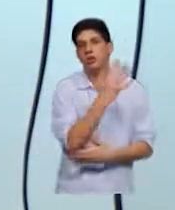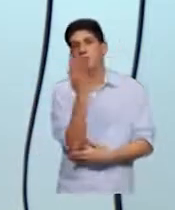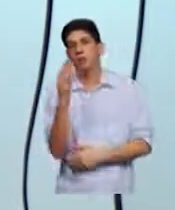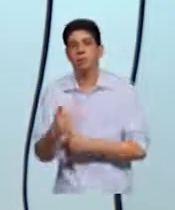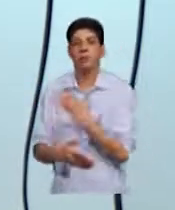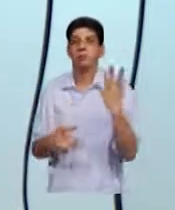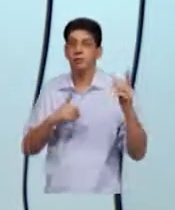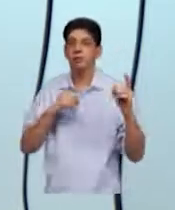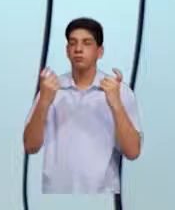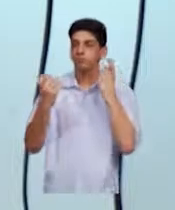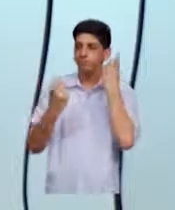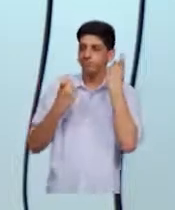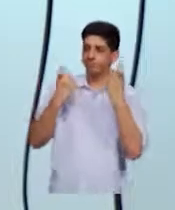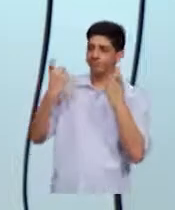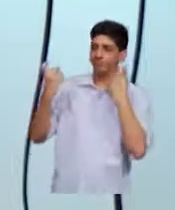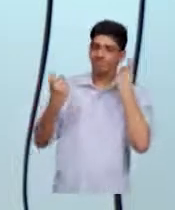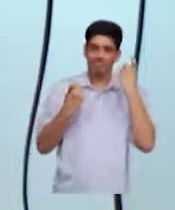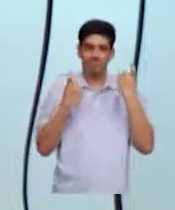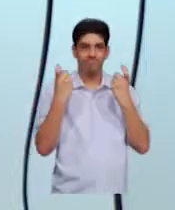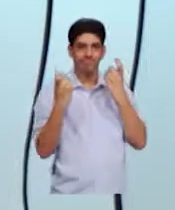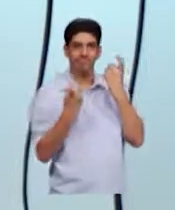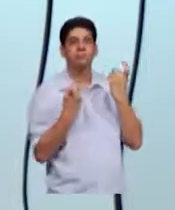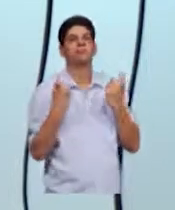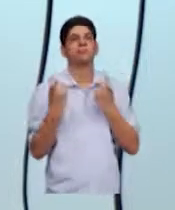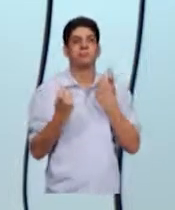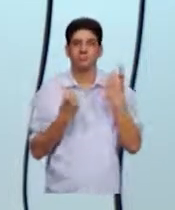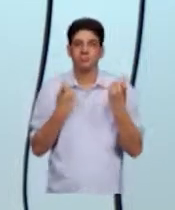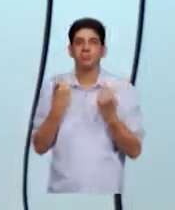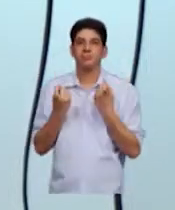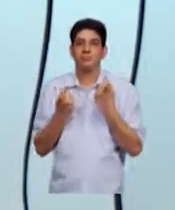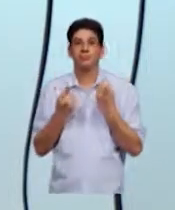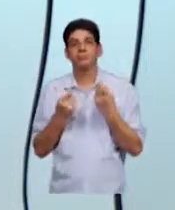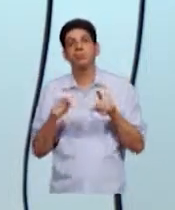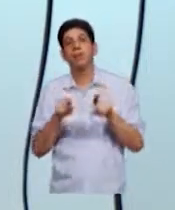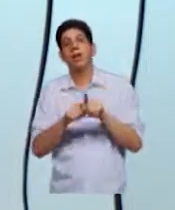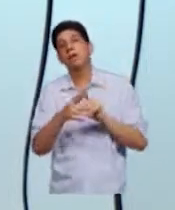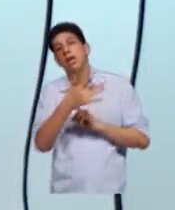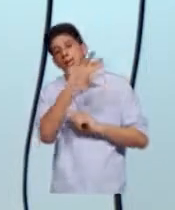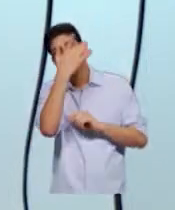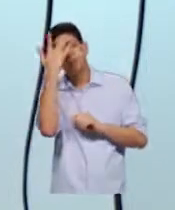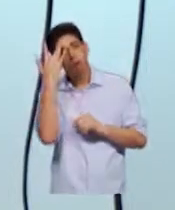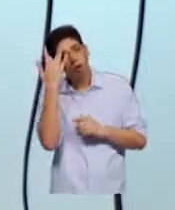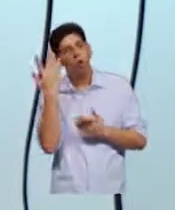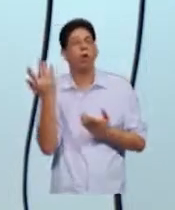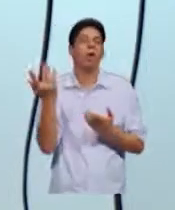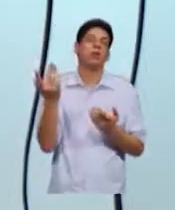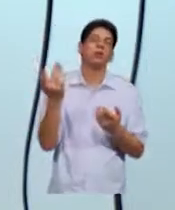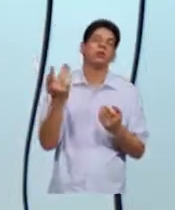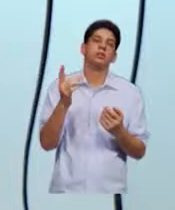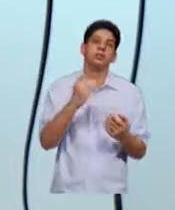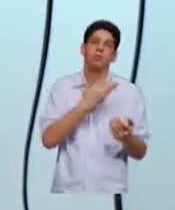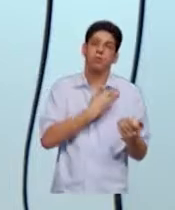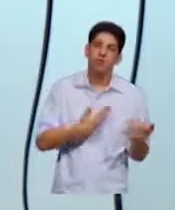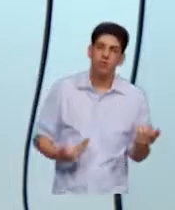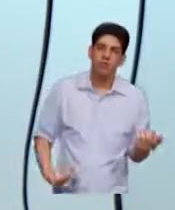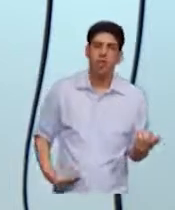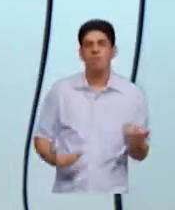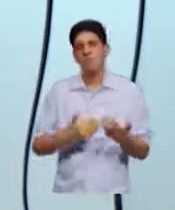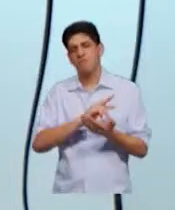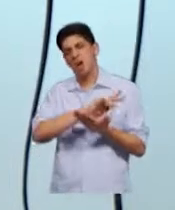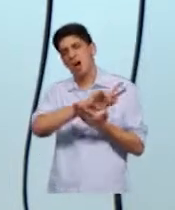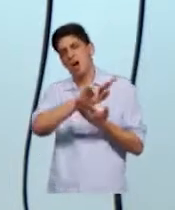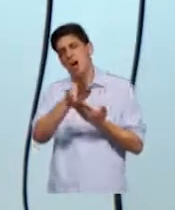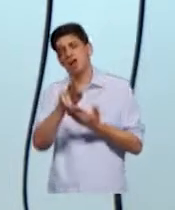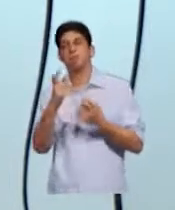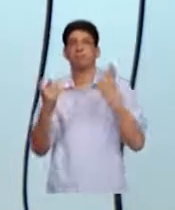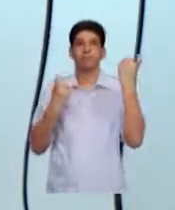preocupação em relação às pessoas, aos governantes, e esse tinha que